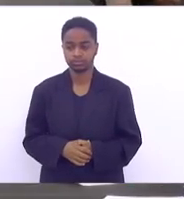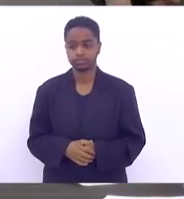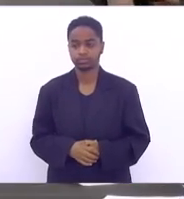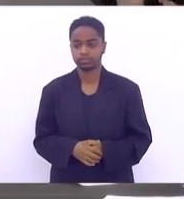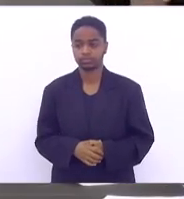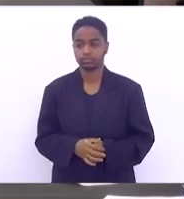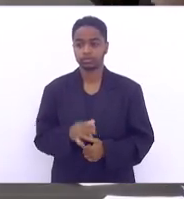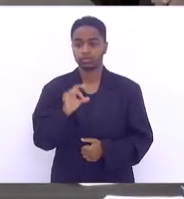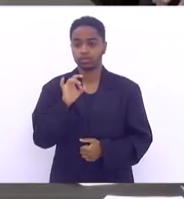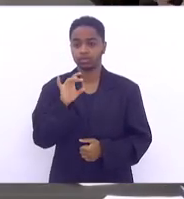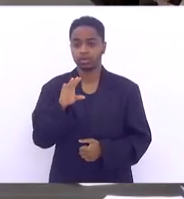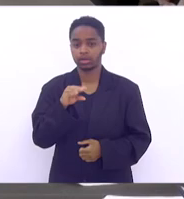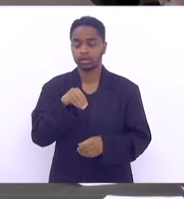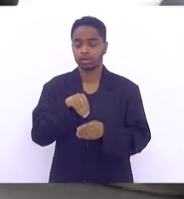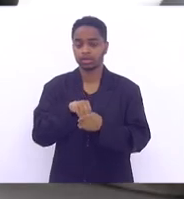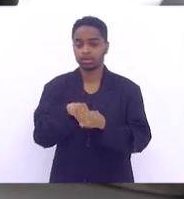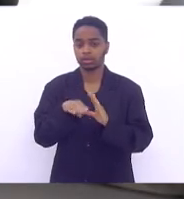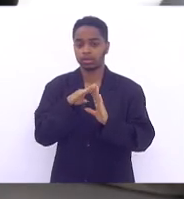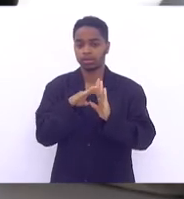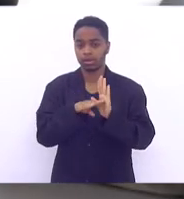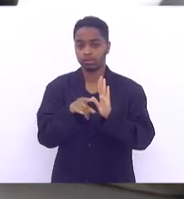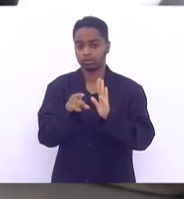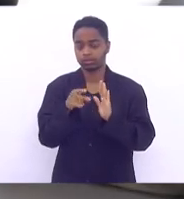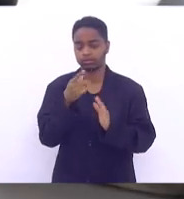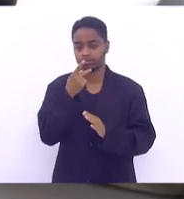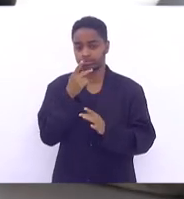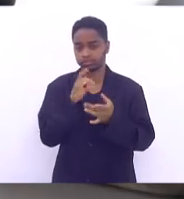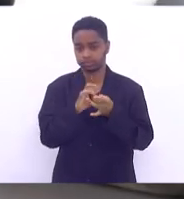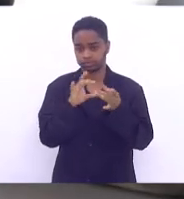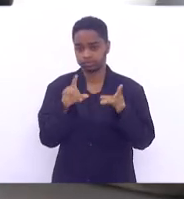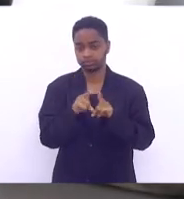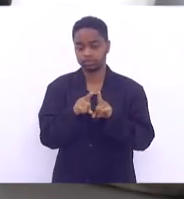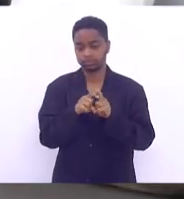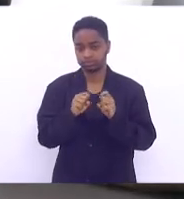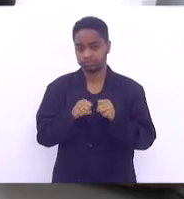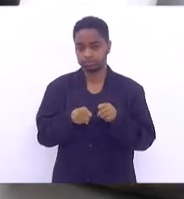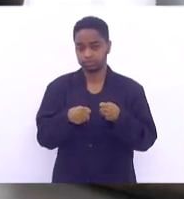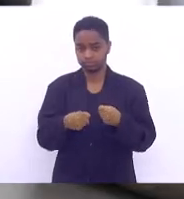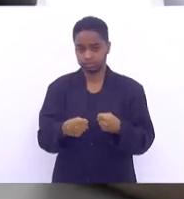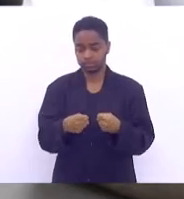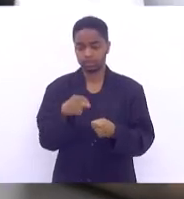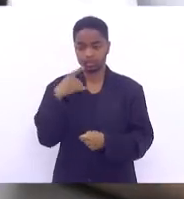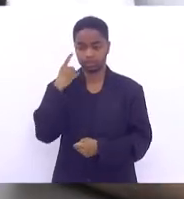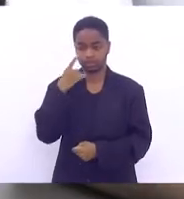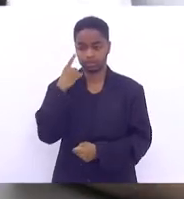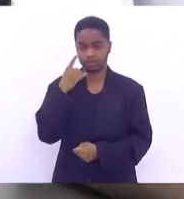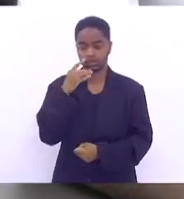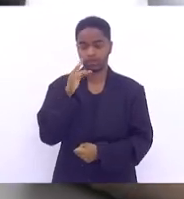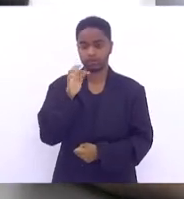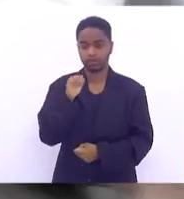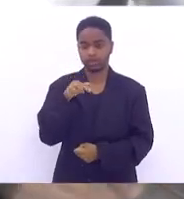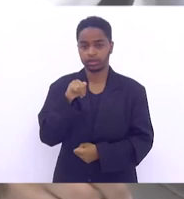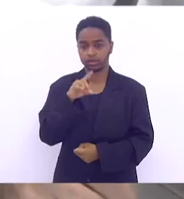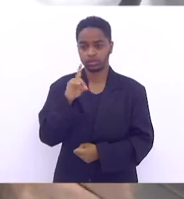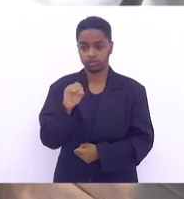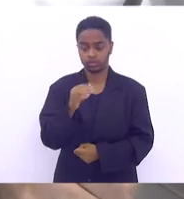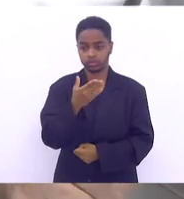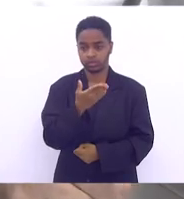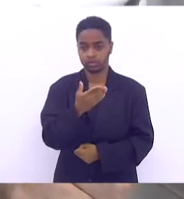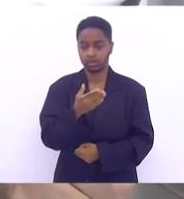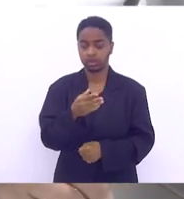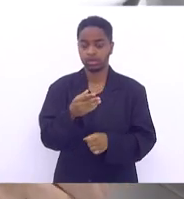apenas dentro da vossa generosidade, também do empenho do doutor Fernando Amorim,